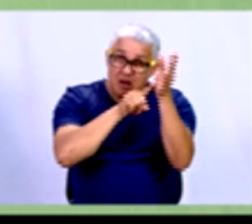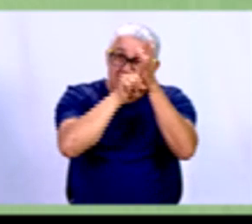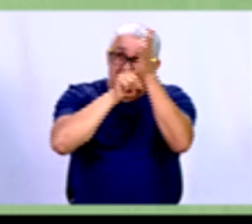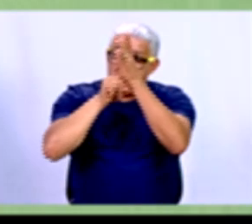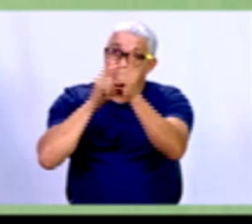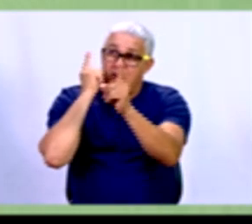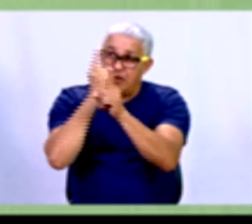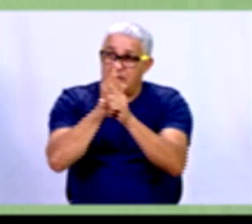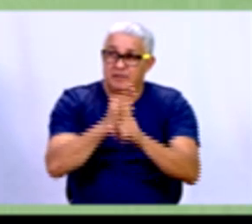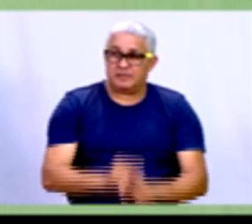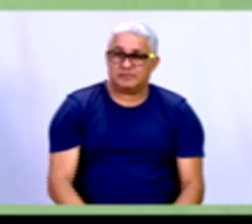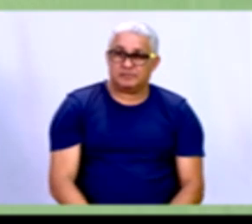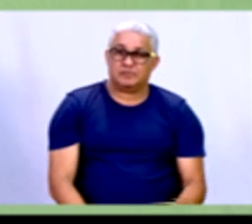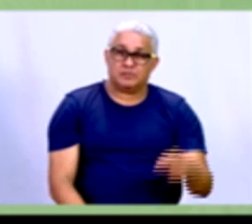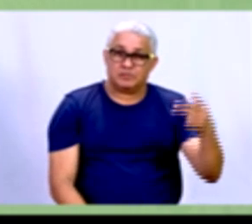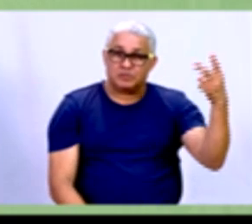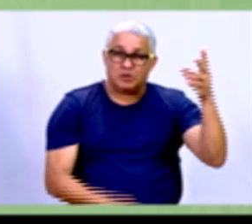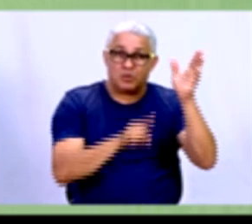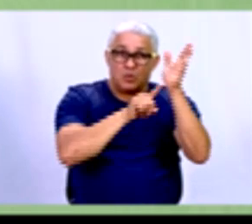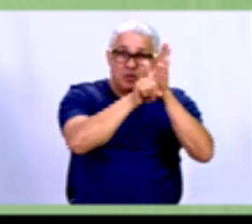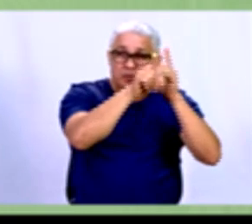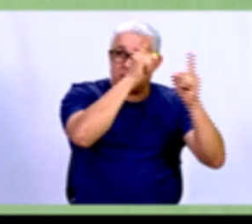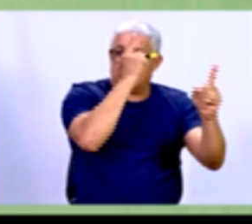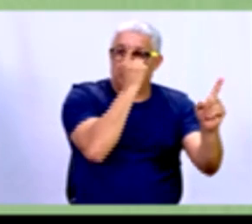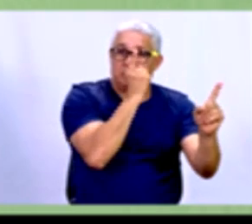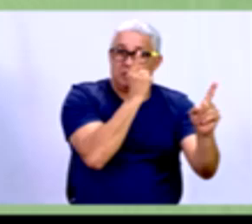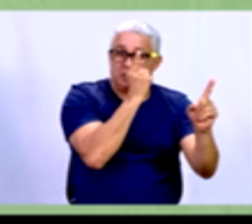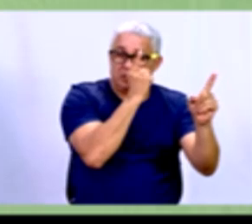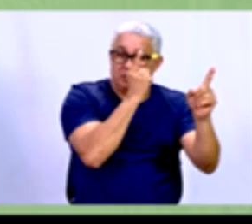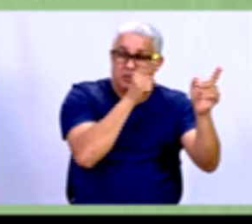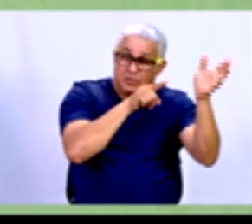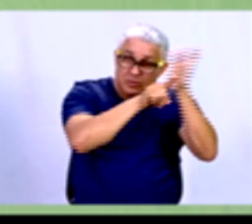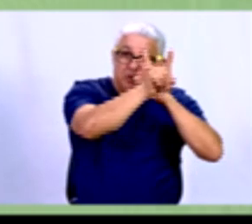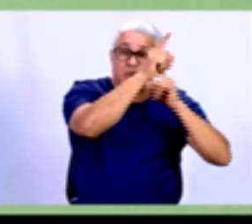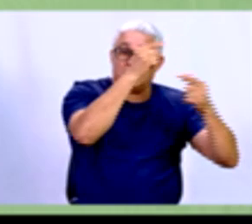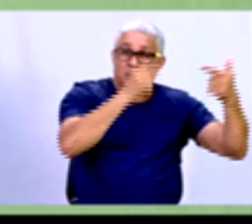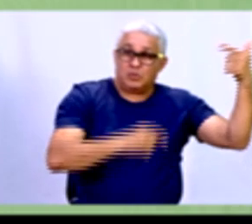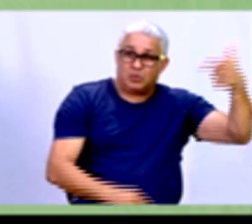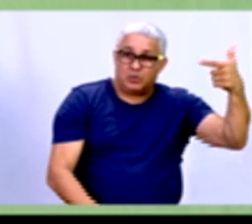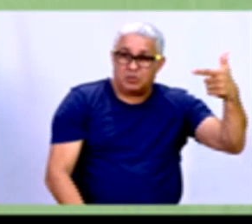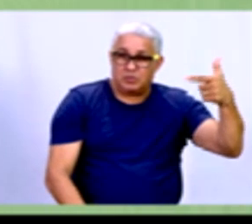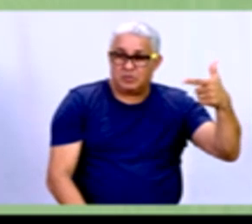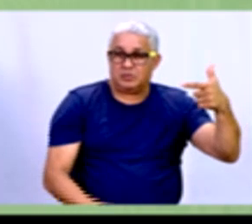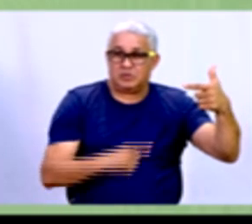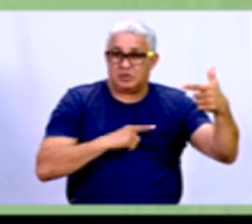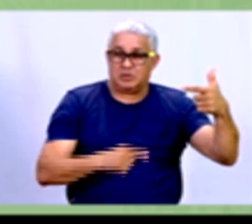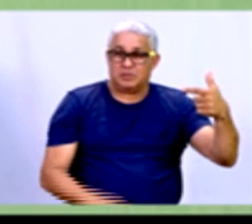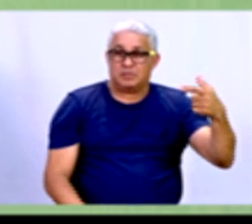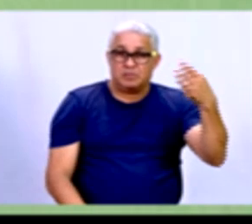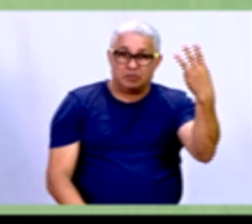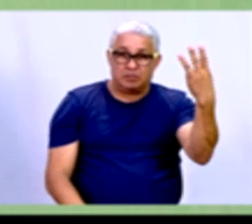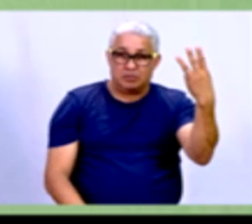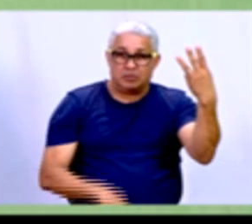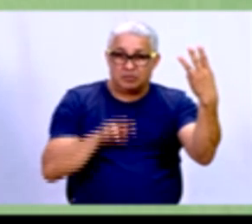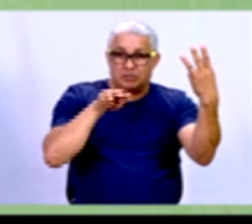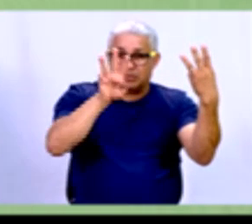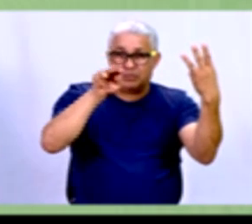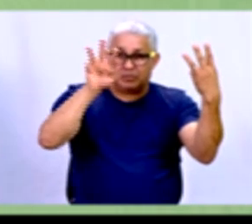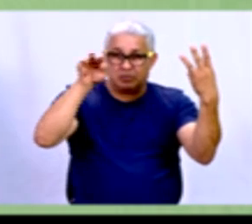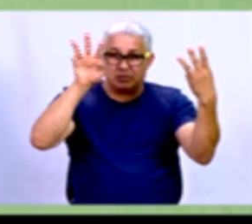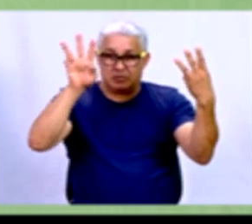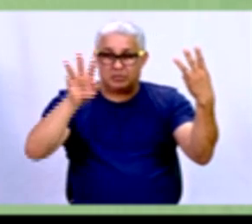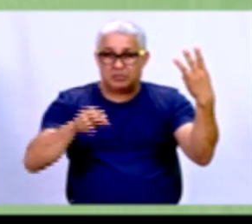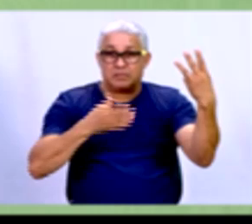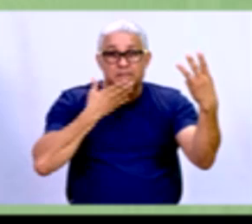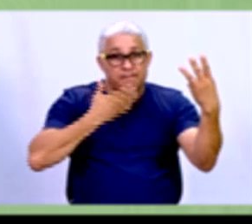Já a questão número 2, ela pontua 3 sites que foram considerados